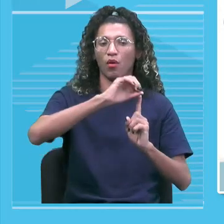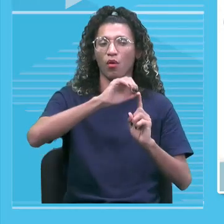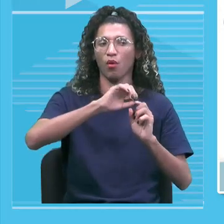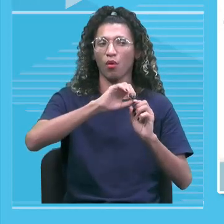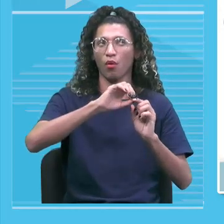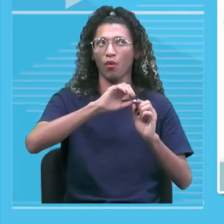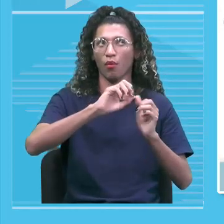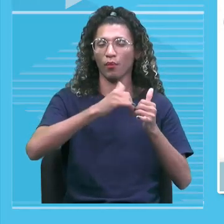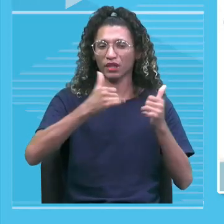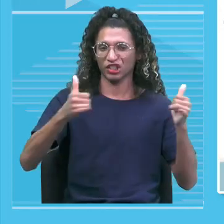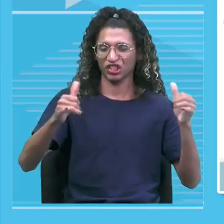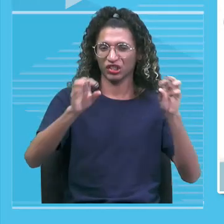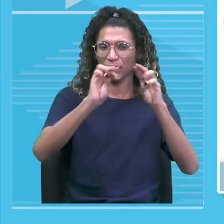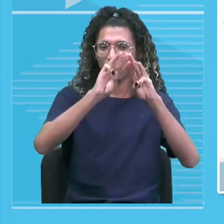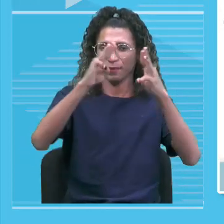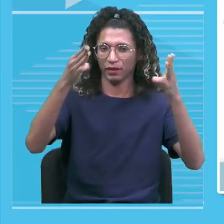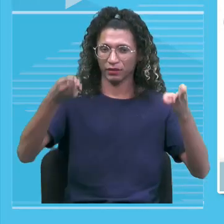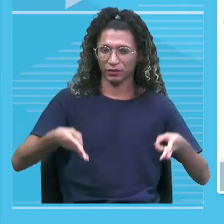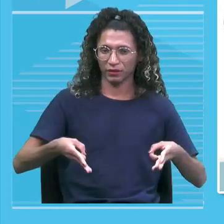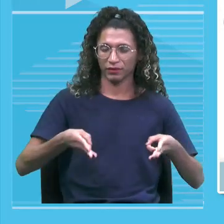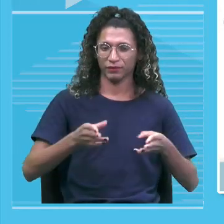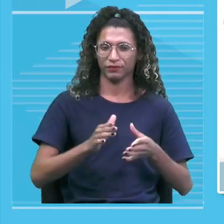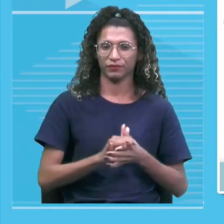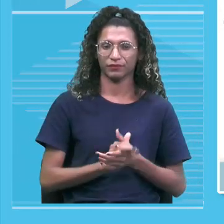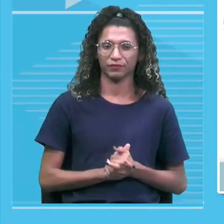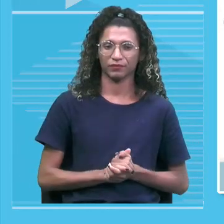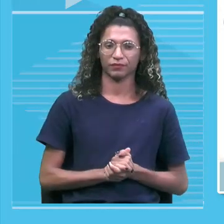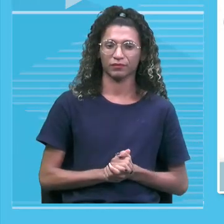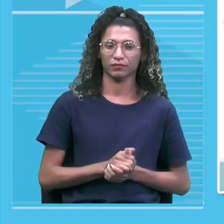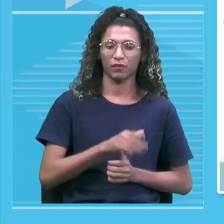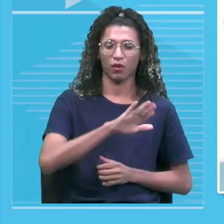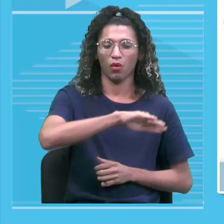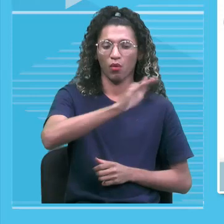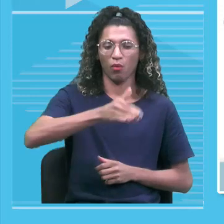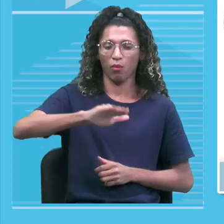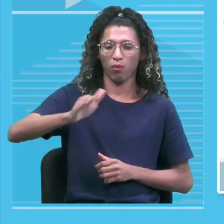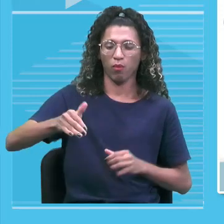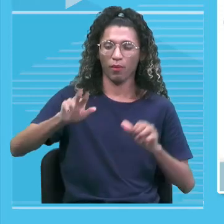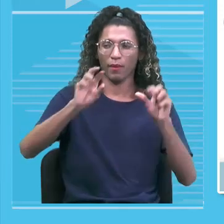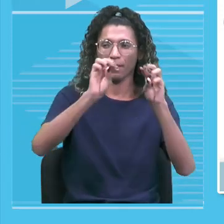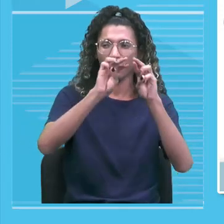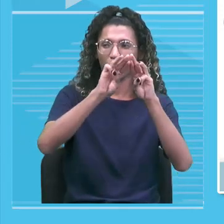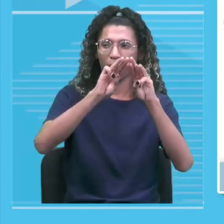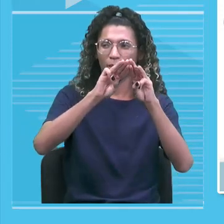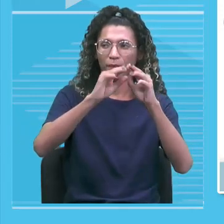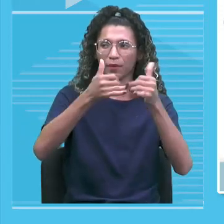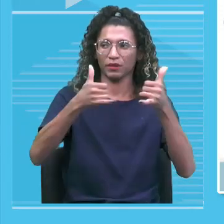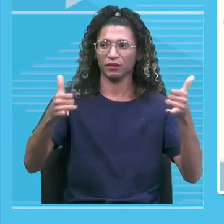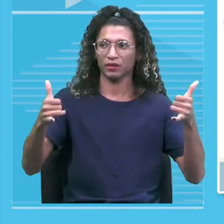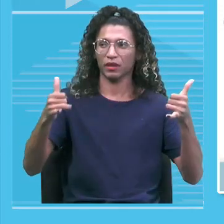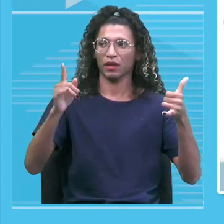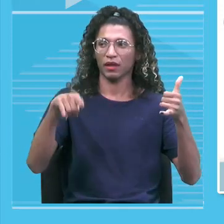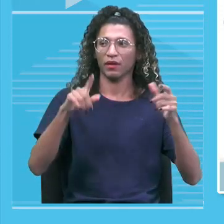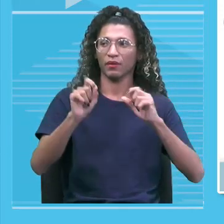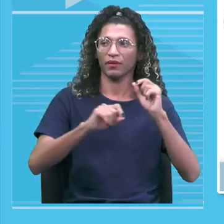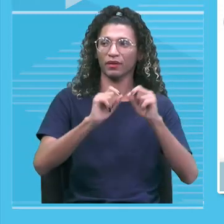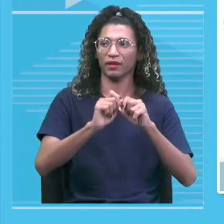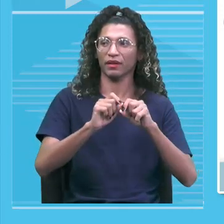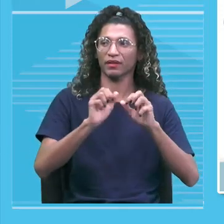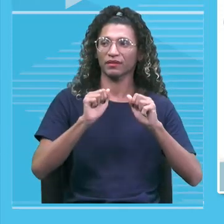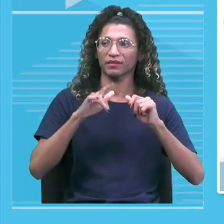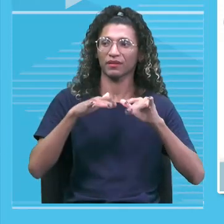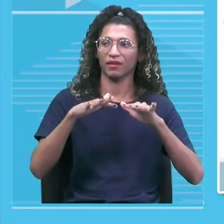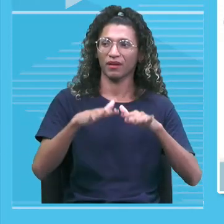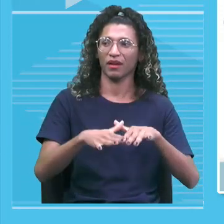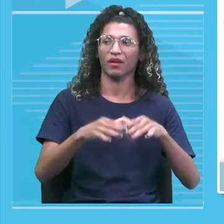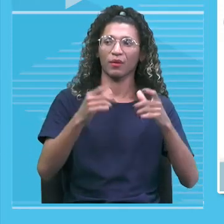eletromagnéticas são ondas que se propagam tanto aonde